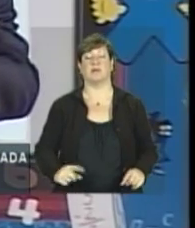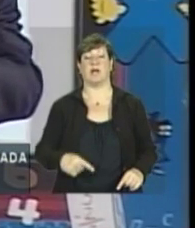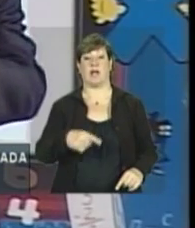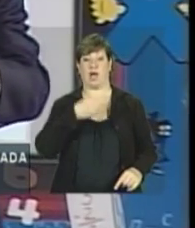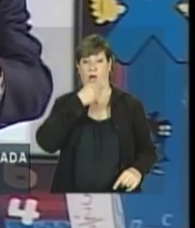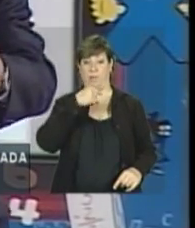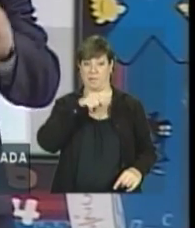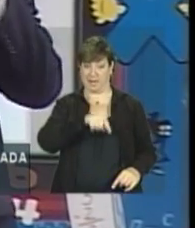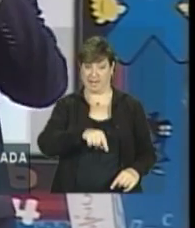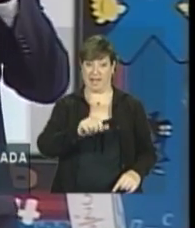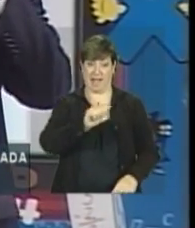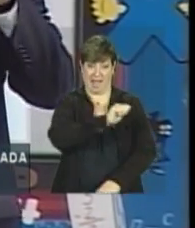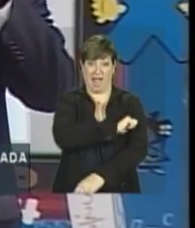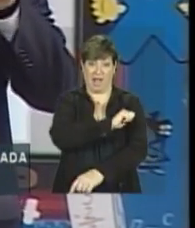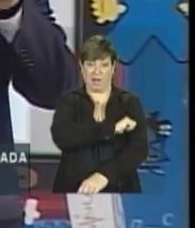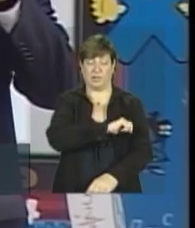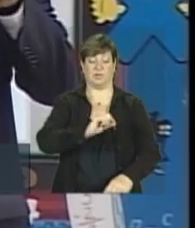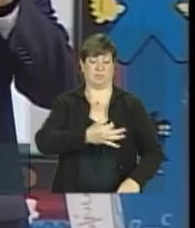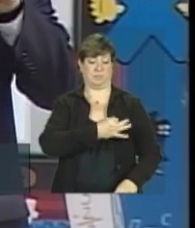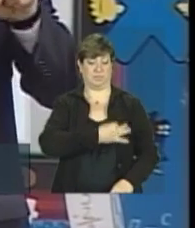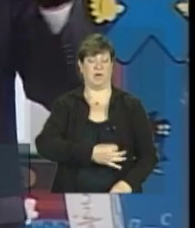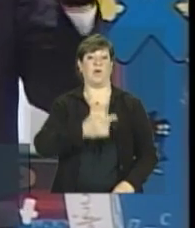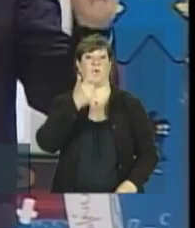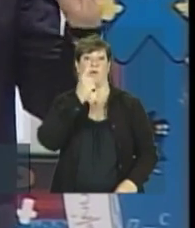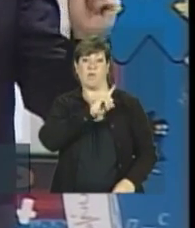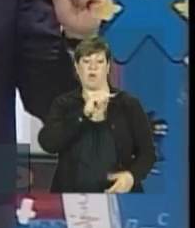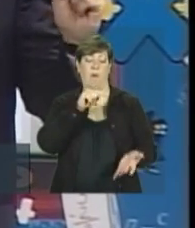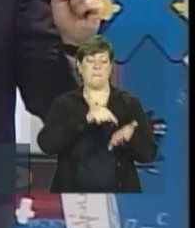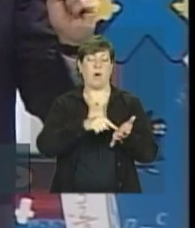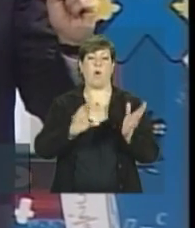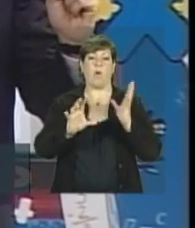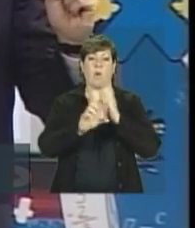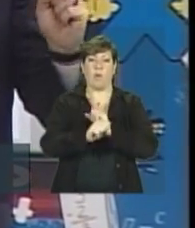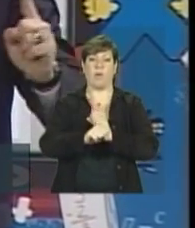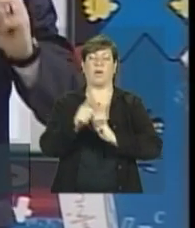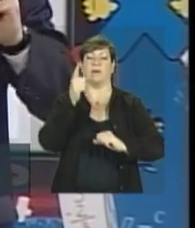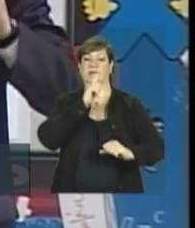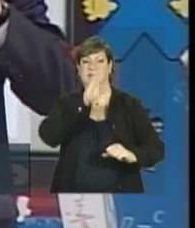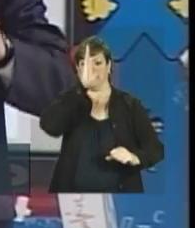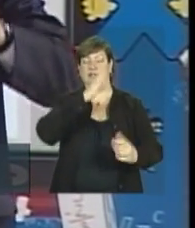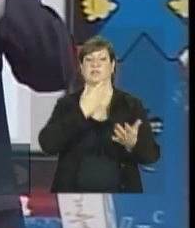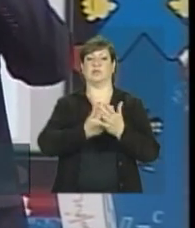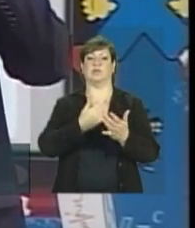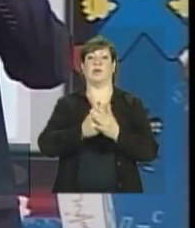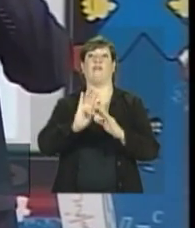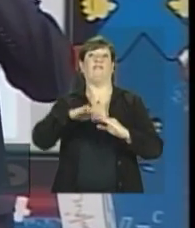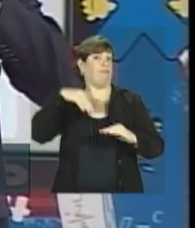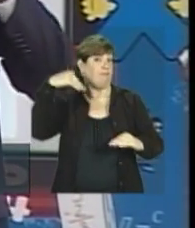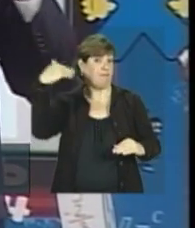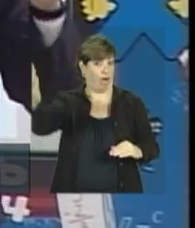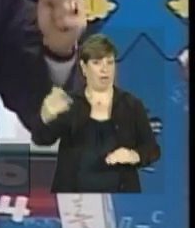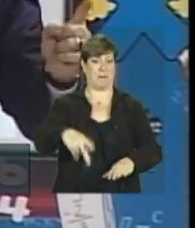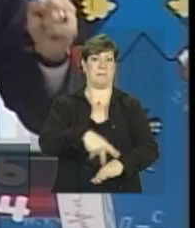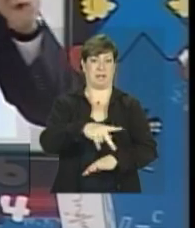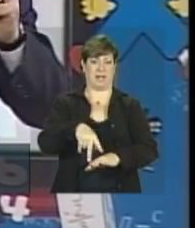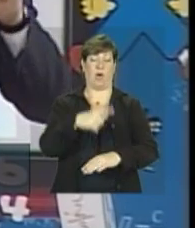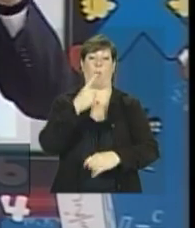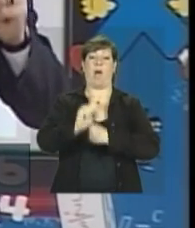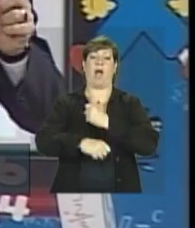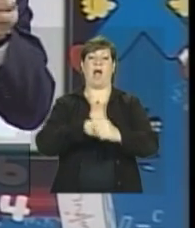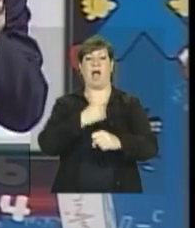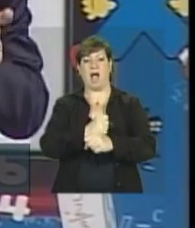Ciência Sem Fronteira, e quem é medalhista conta ponto para ganhar bolsa no exterior. Vocês vão poder estudar